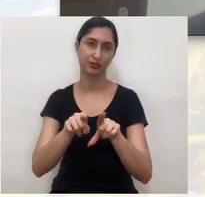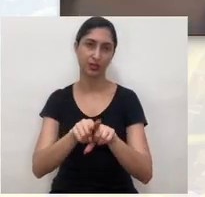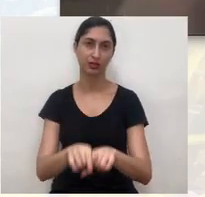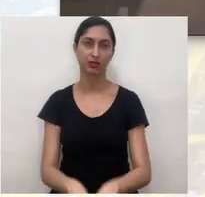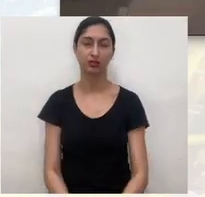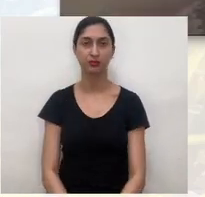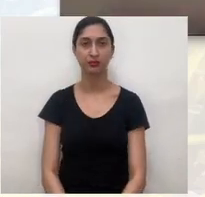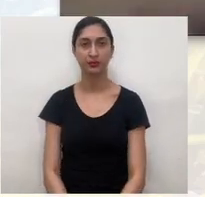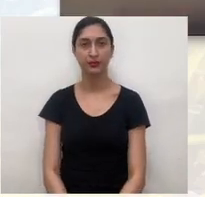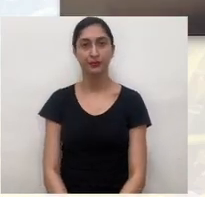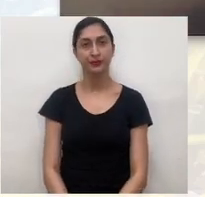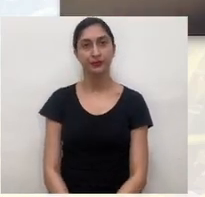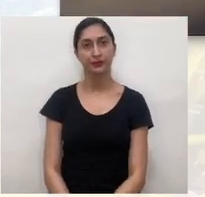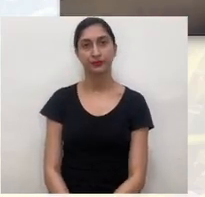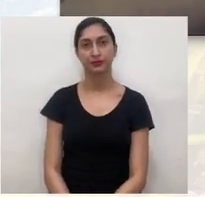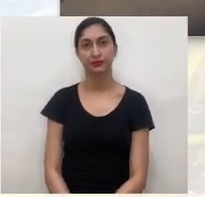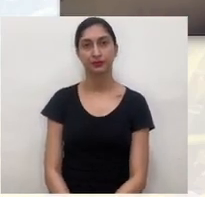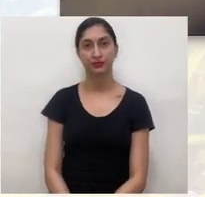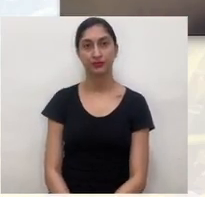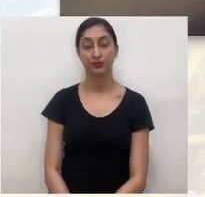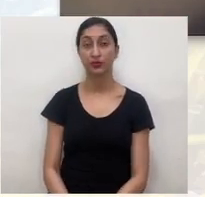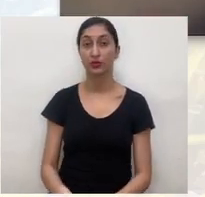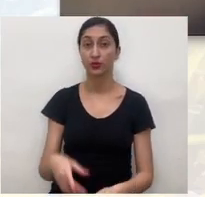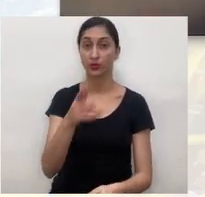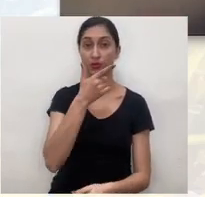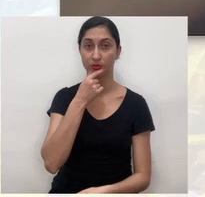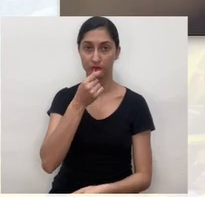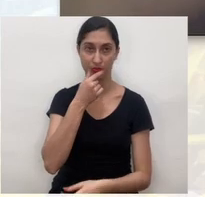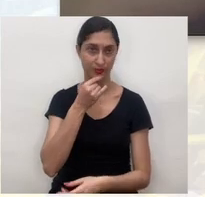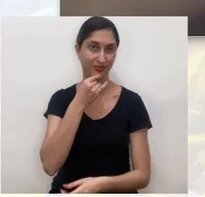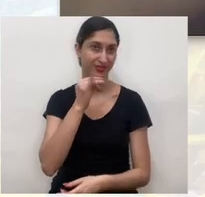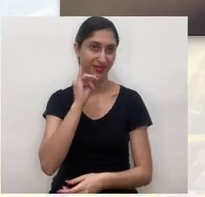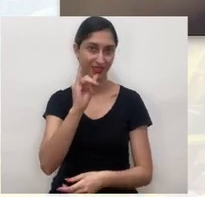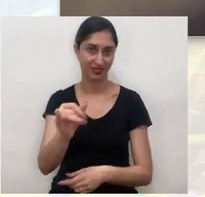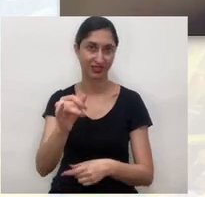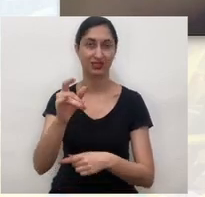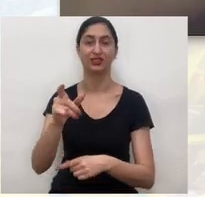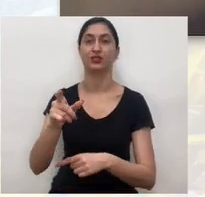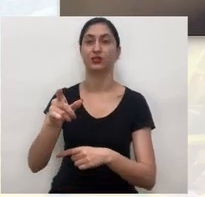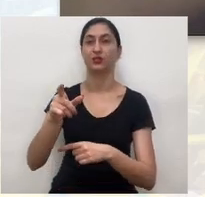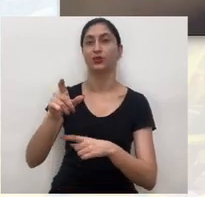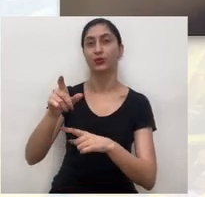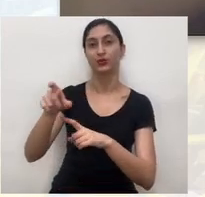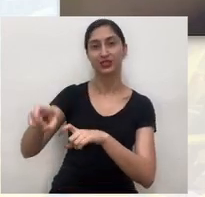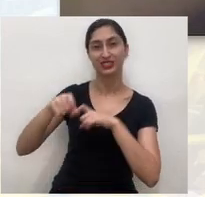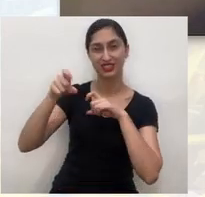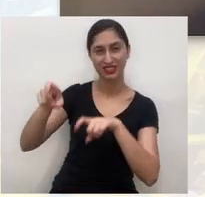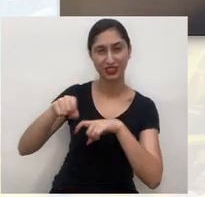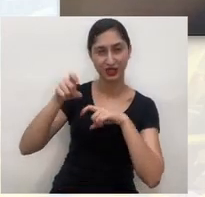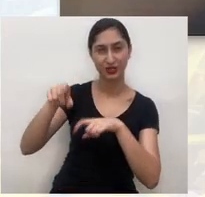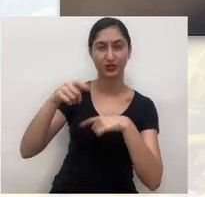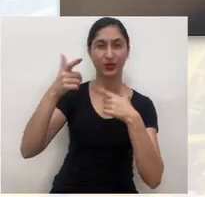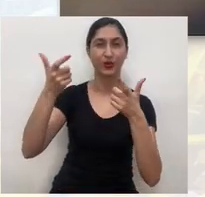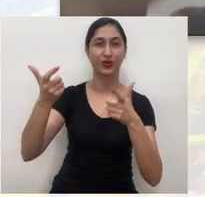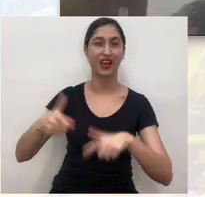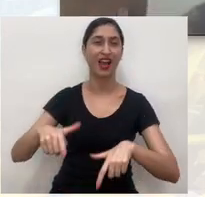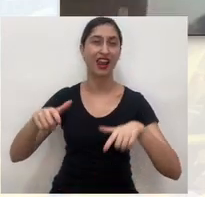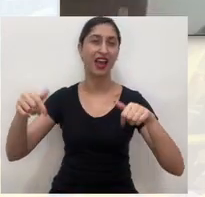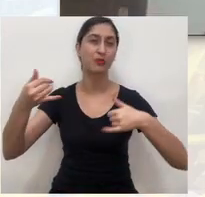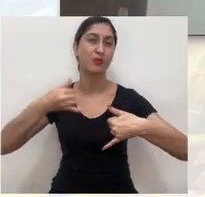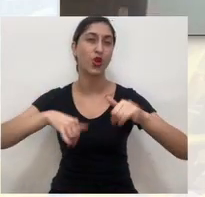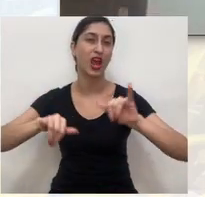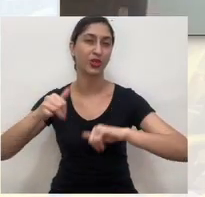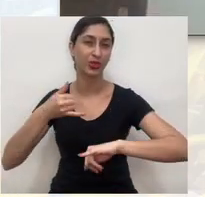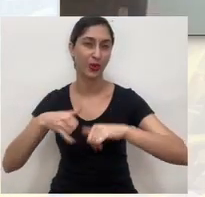o Roberto chamava o sítio é o meu laboratório, é o meu cadinho, ele usava muito esse termo,